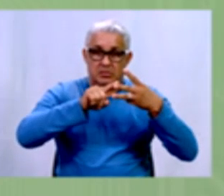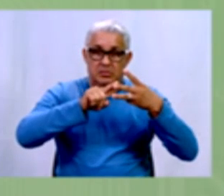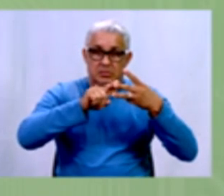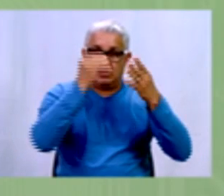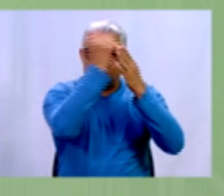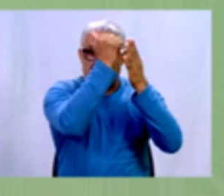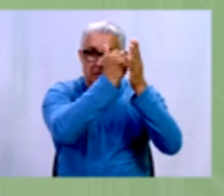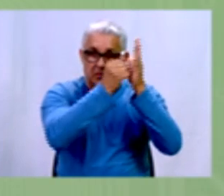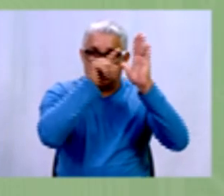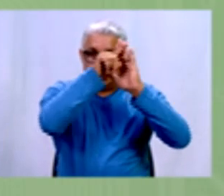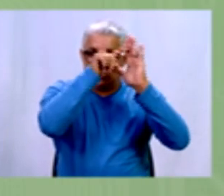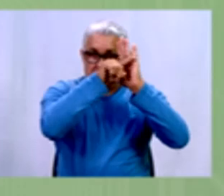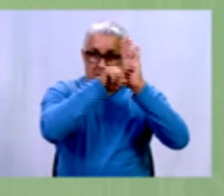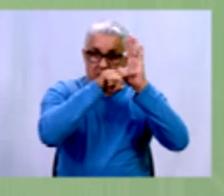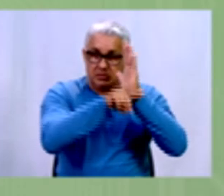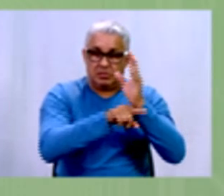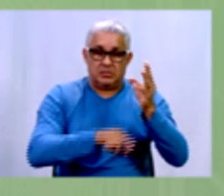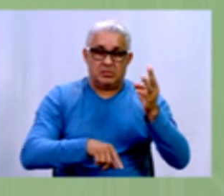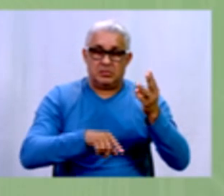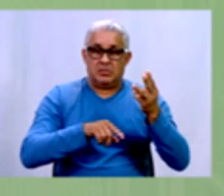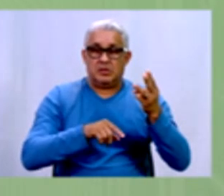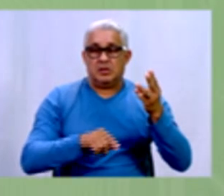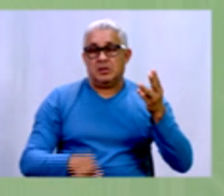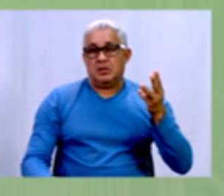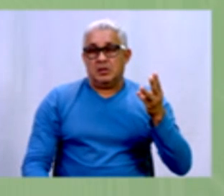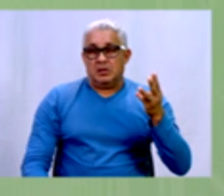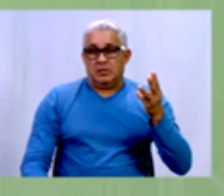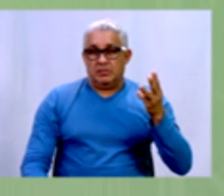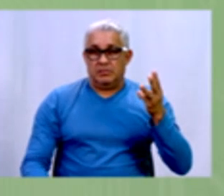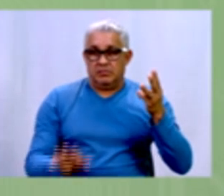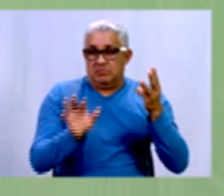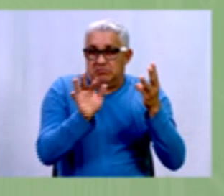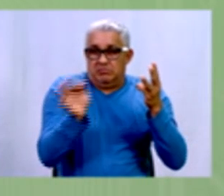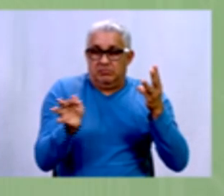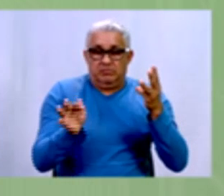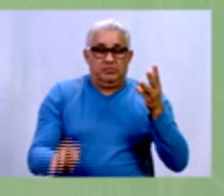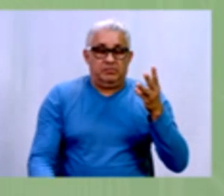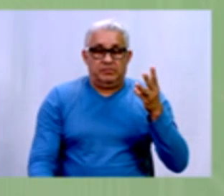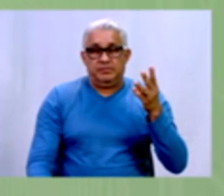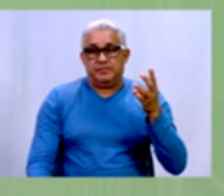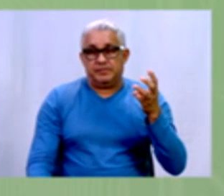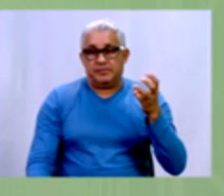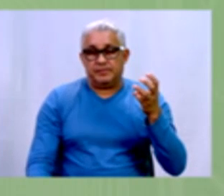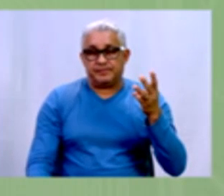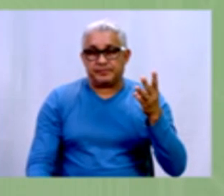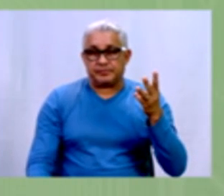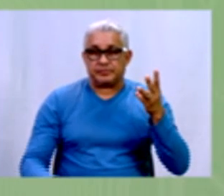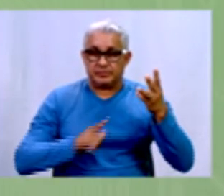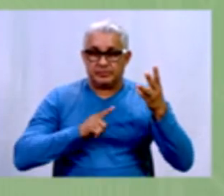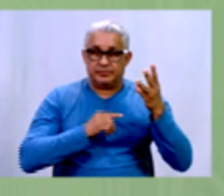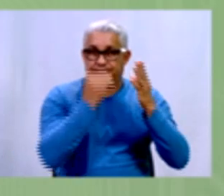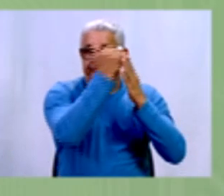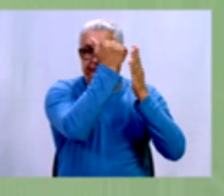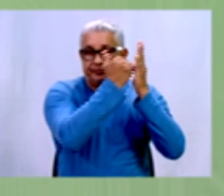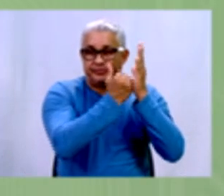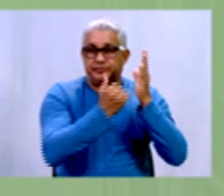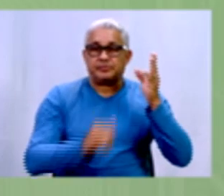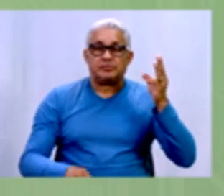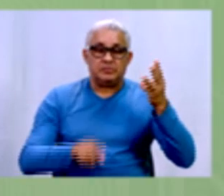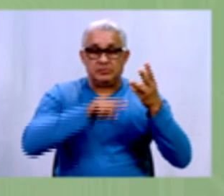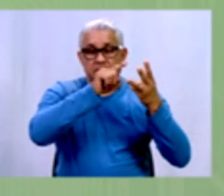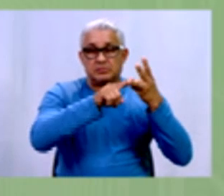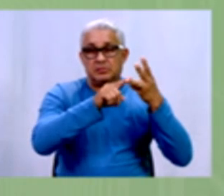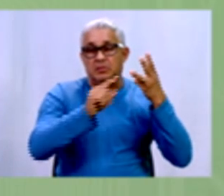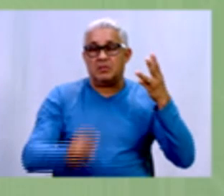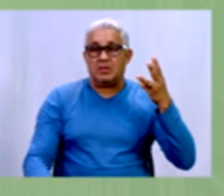dos requisitos de uma forma sintética, para termos ali uma lista que é o Product Backlog, e